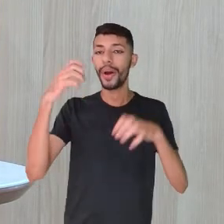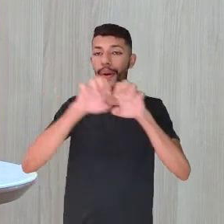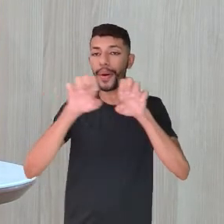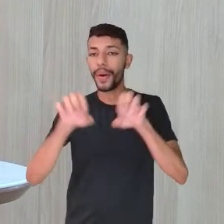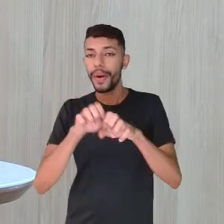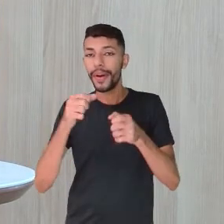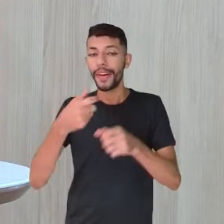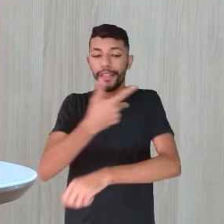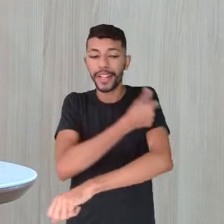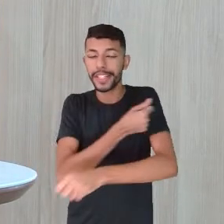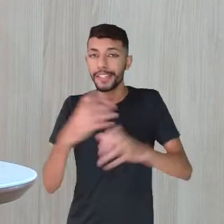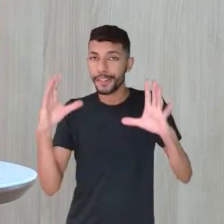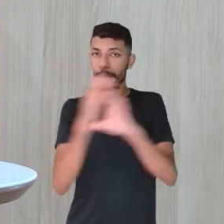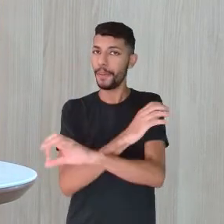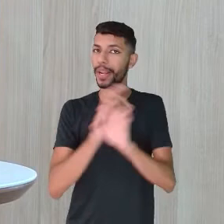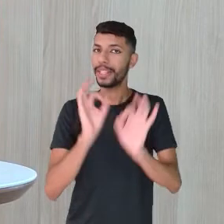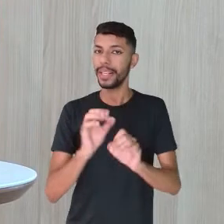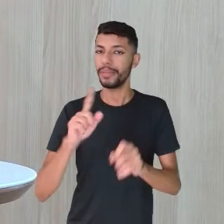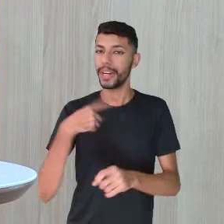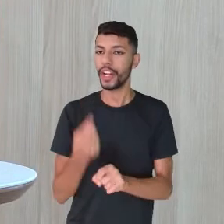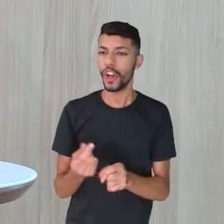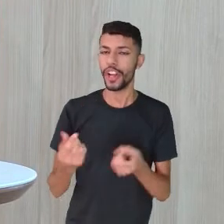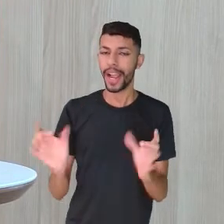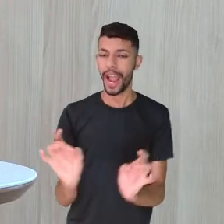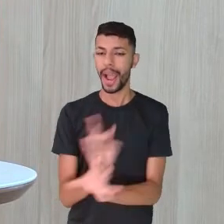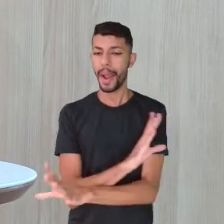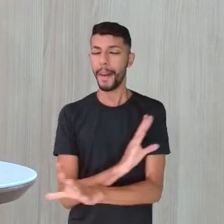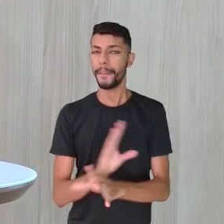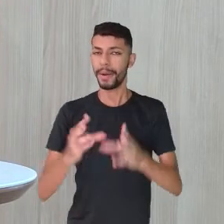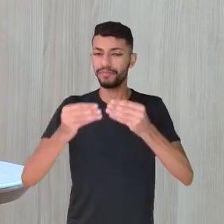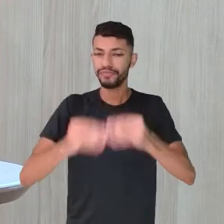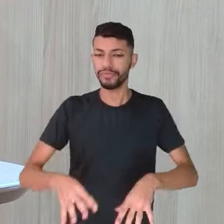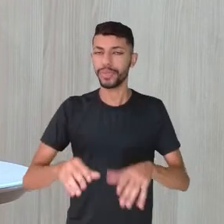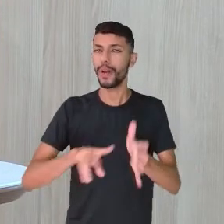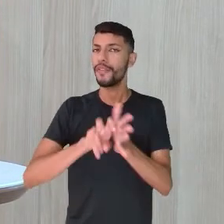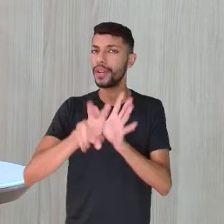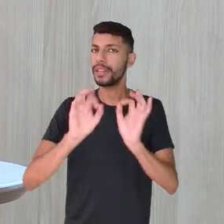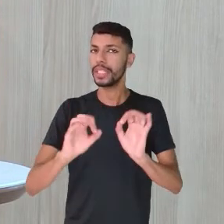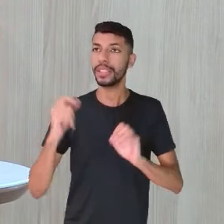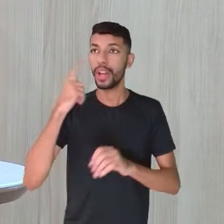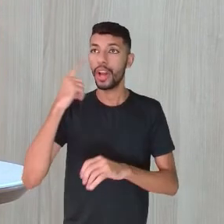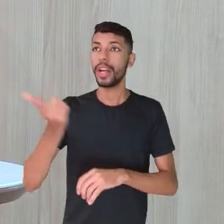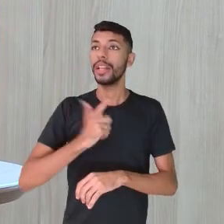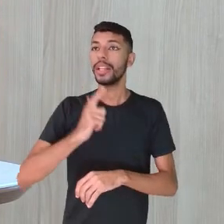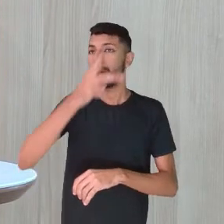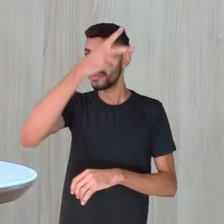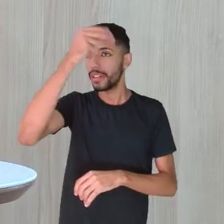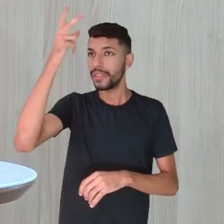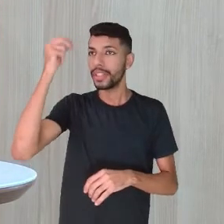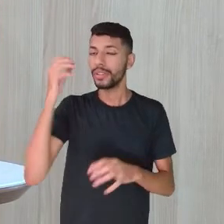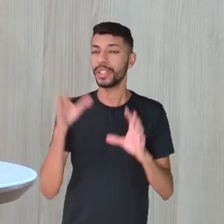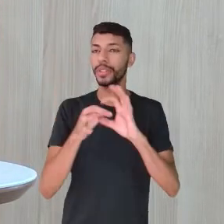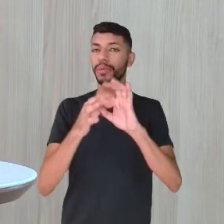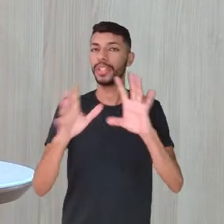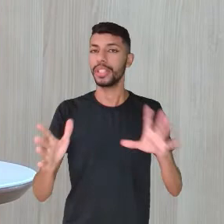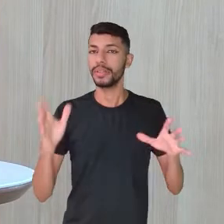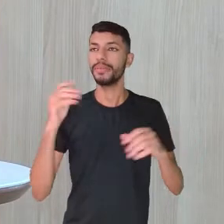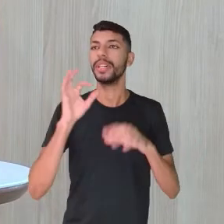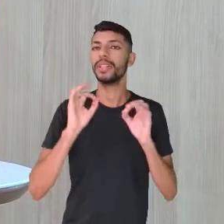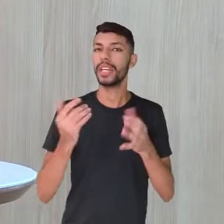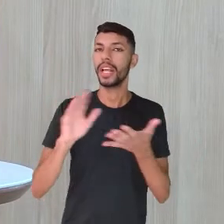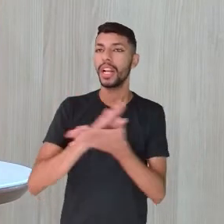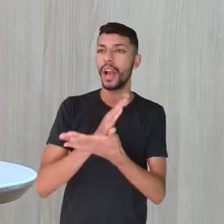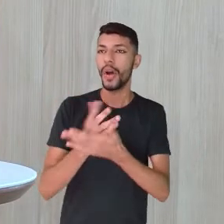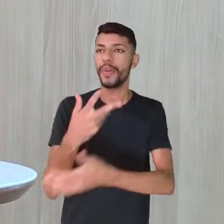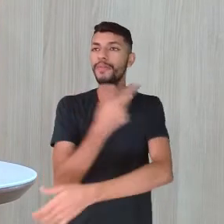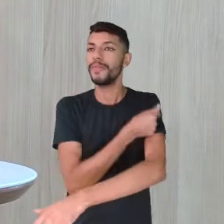derrubar esse vírus realmente. A Prefeitura do Recife está disponibilizando 700 testes, então quem tiver qualquer sintoma gripal,